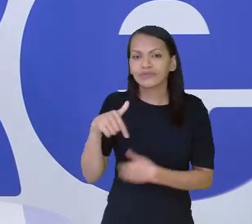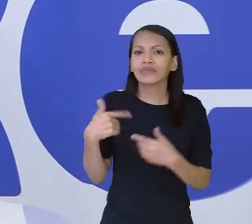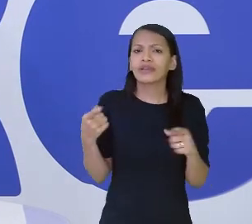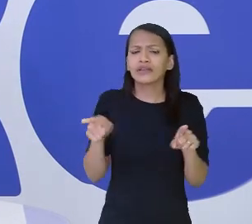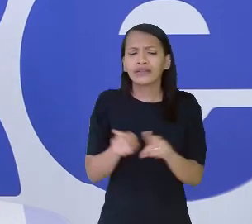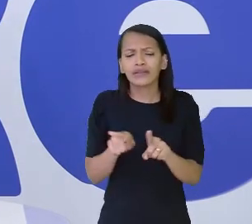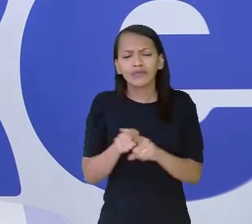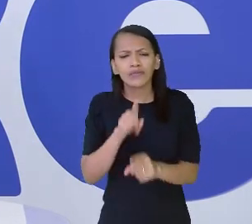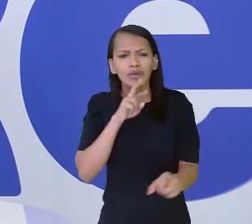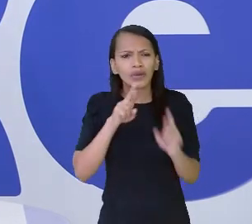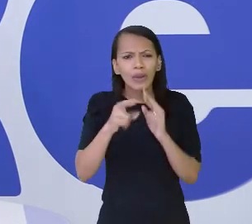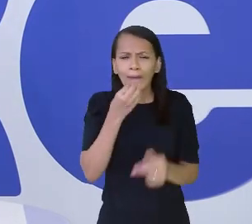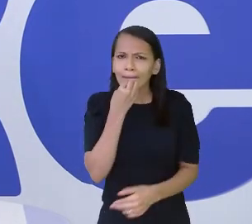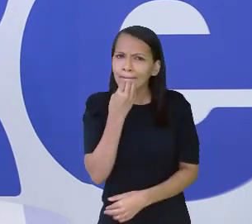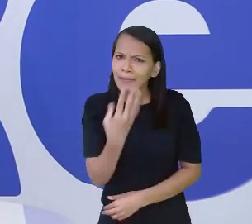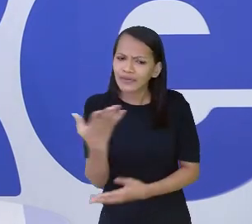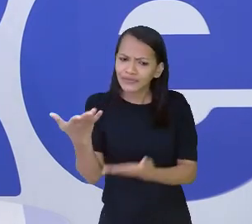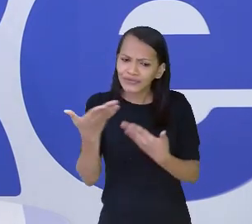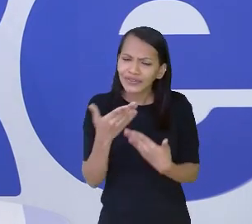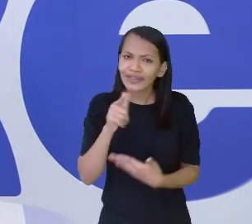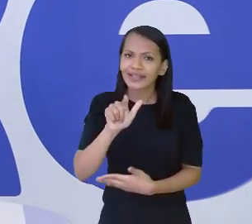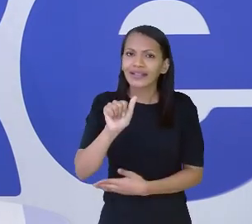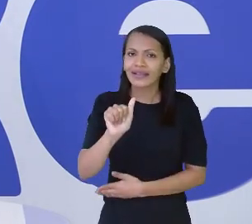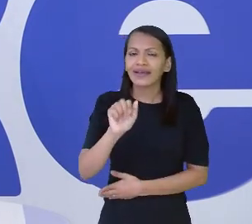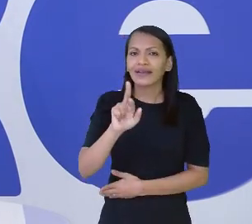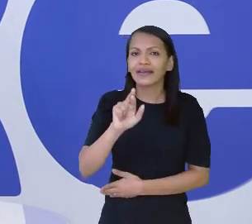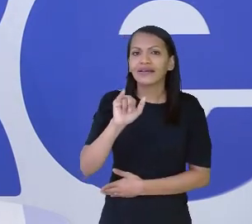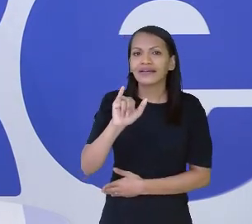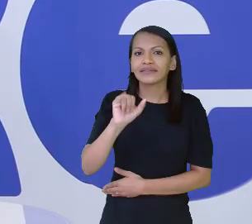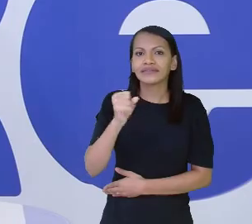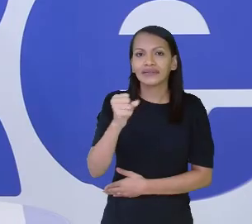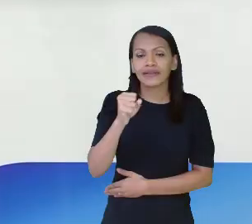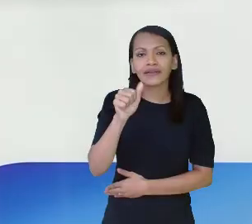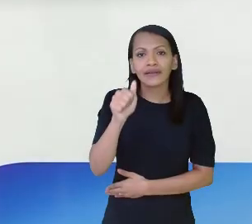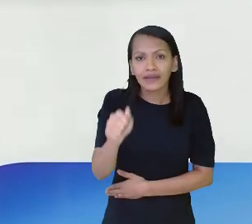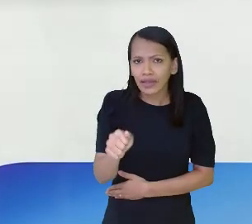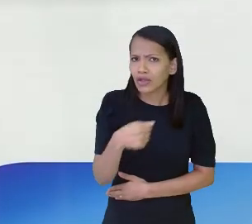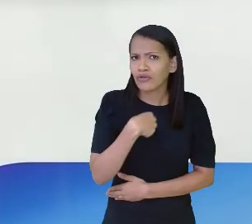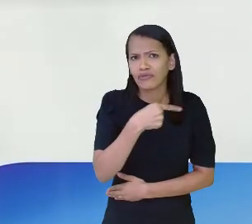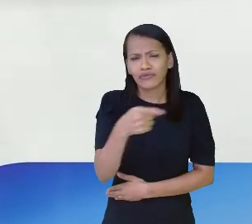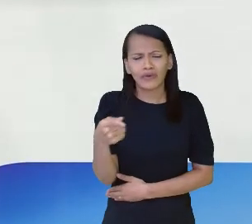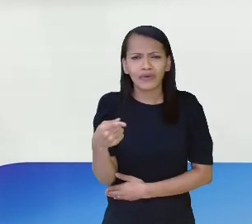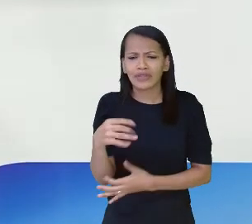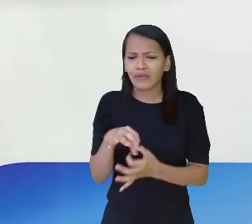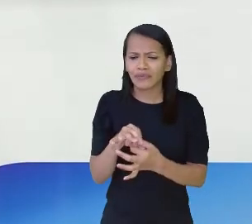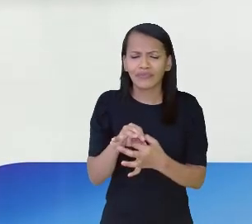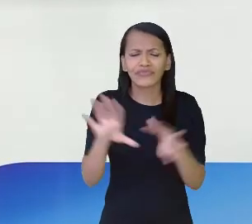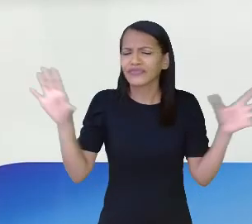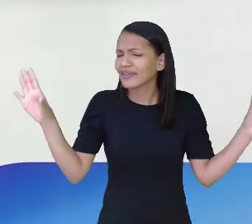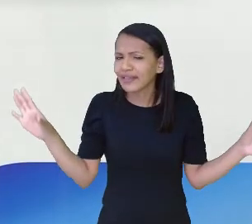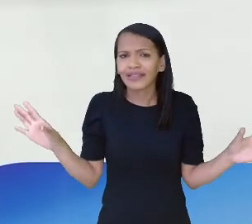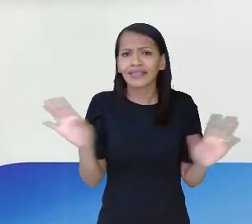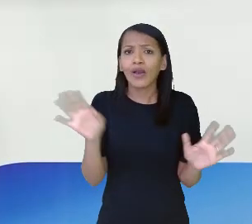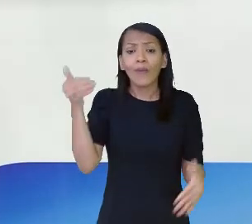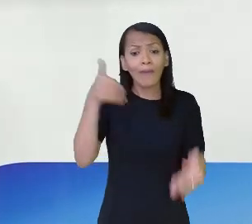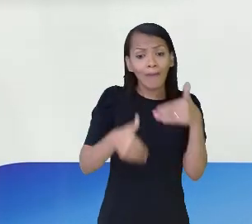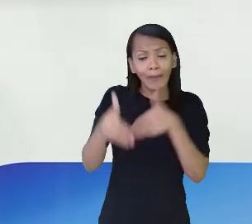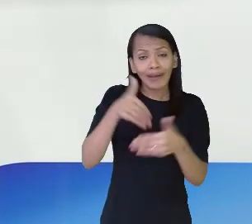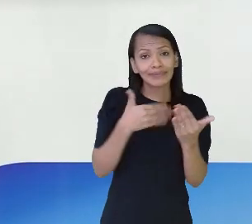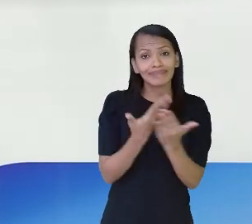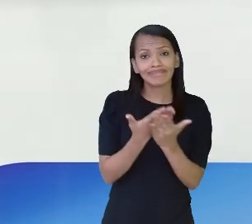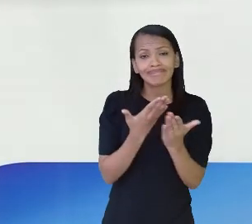a responder. Bem-vinda, Larissa. Amanhã a gente espera você na aula, tá? Isso, não nos abandonem, participem das